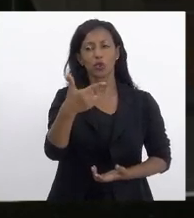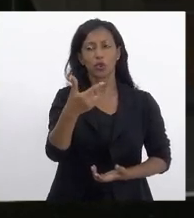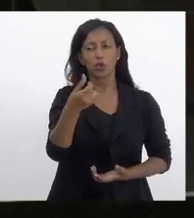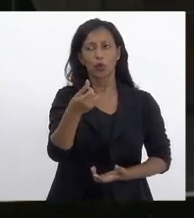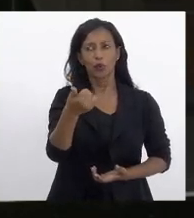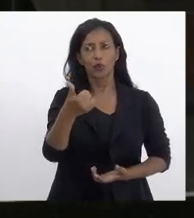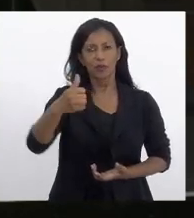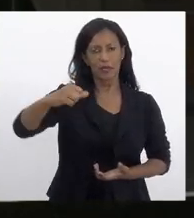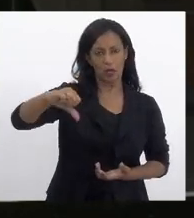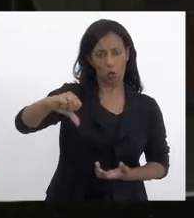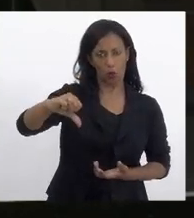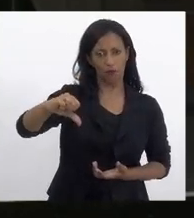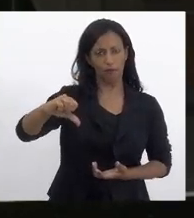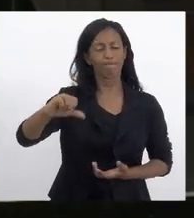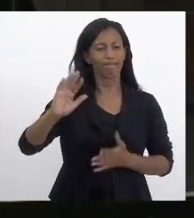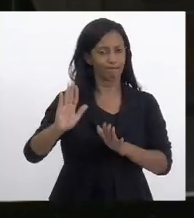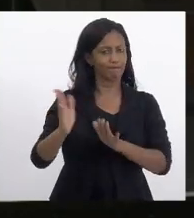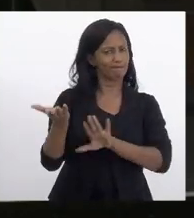2019.